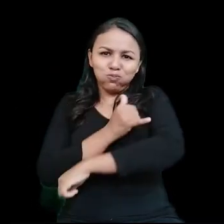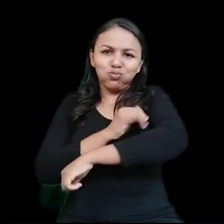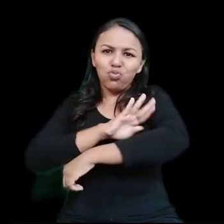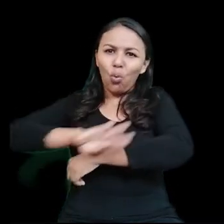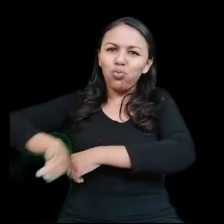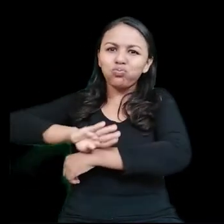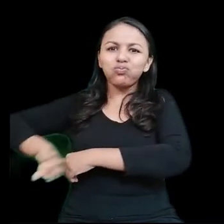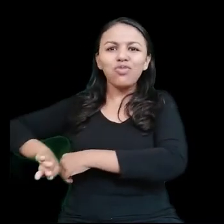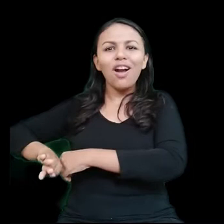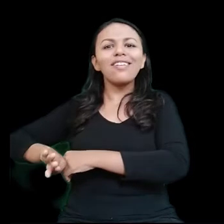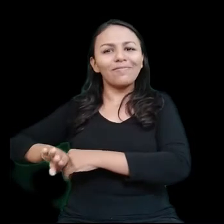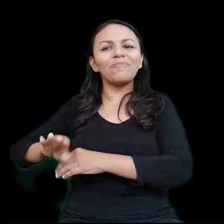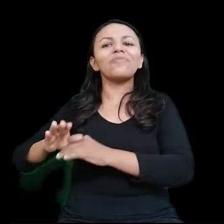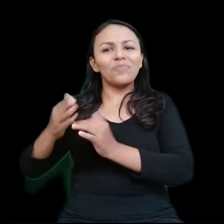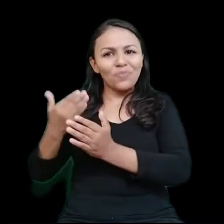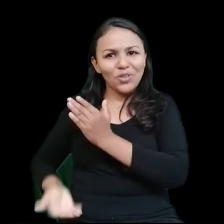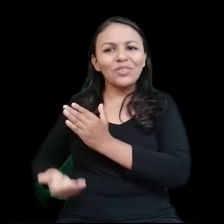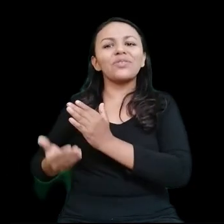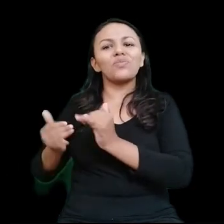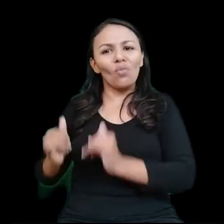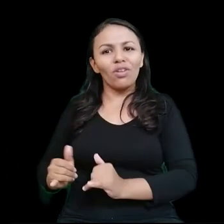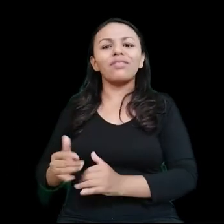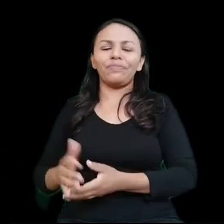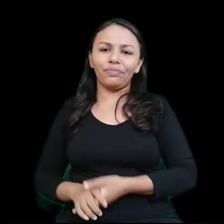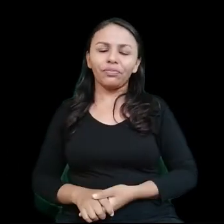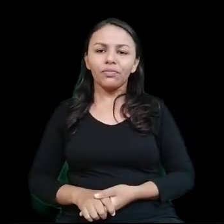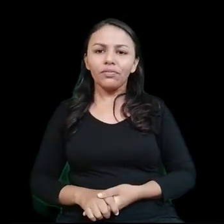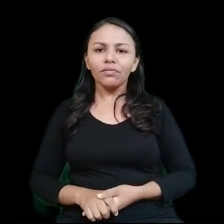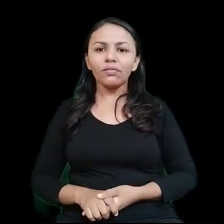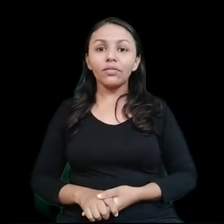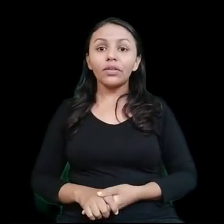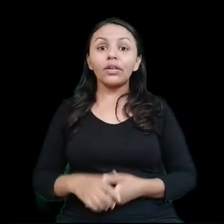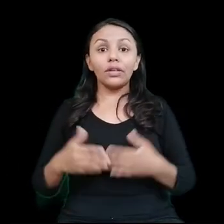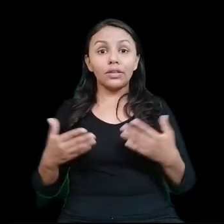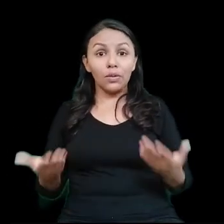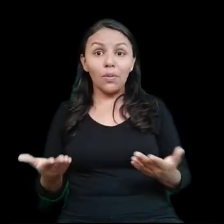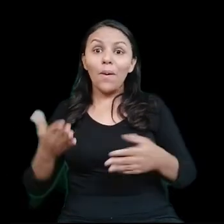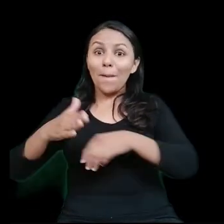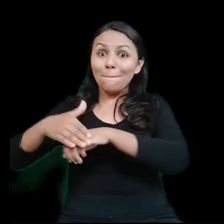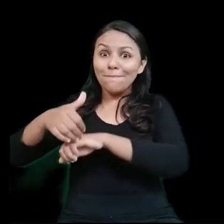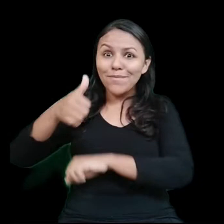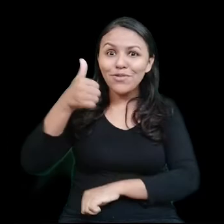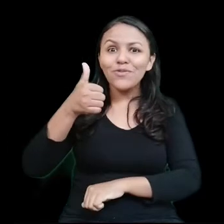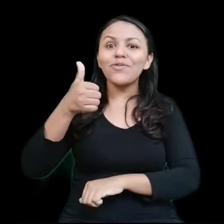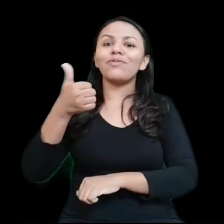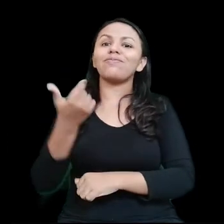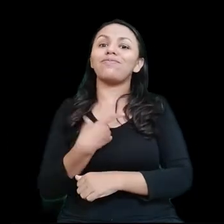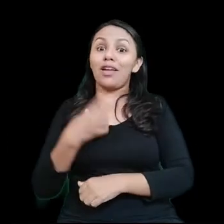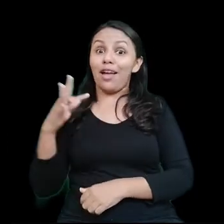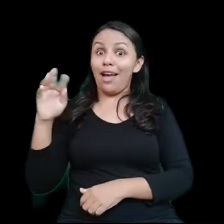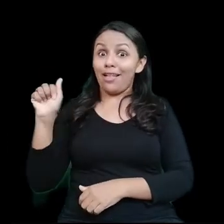que é o tecido adiposo, que faz aí a gente aumentar o peso. Onde nós podemos melhorar a nossa